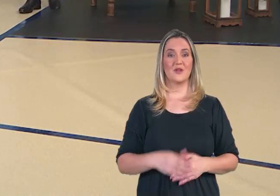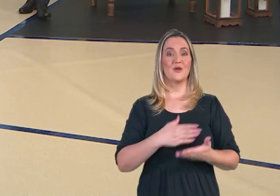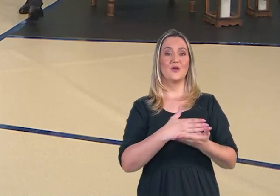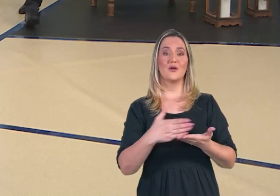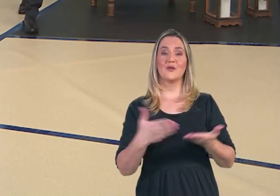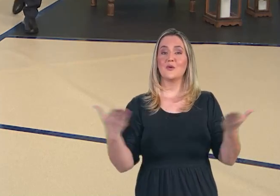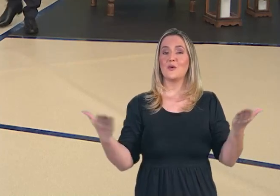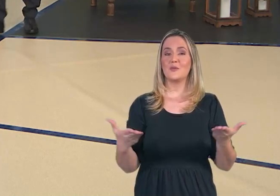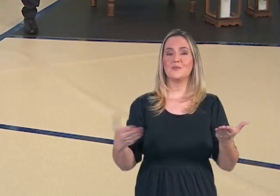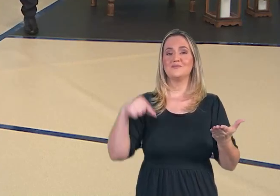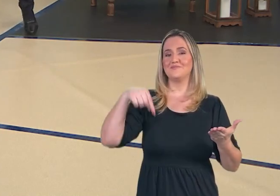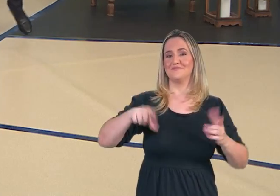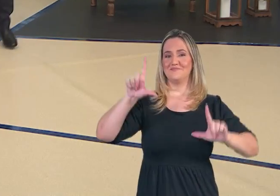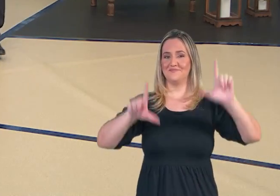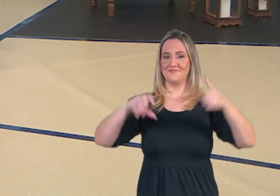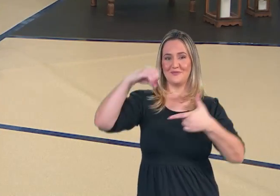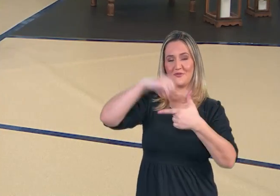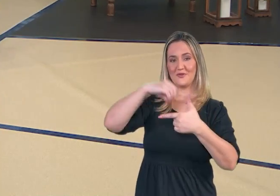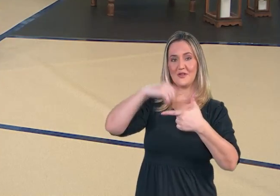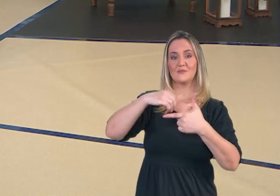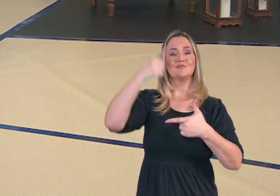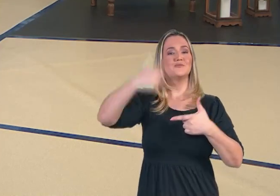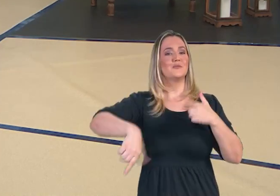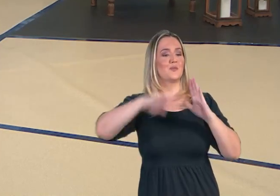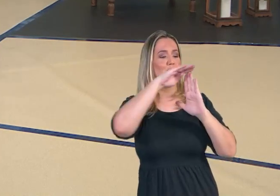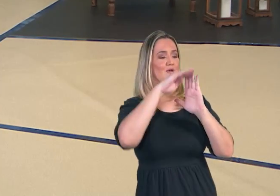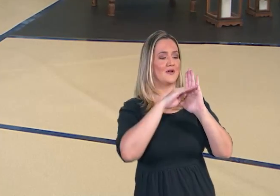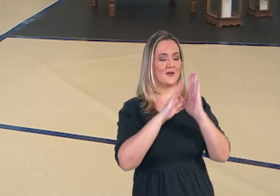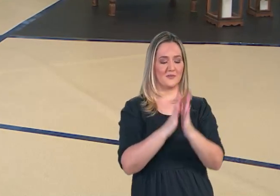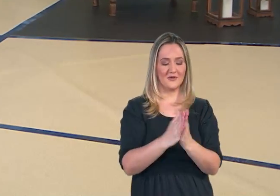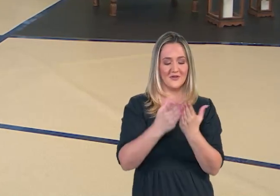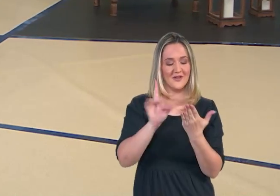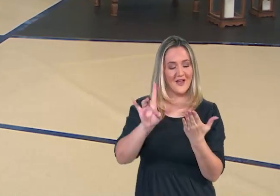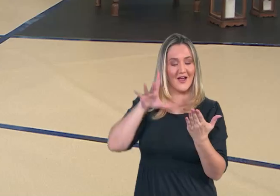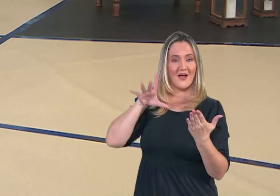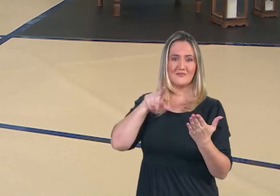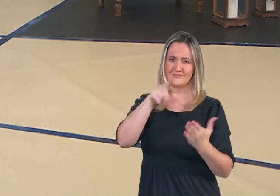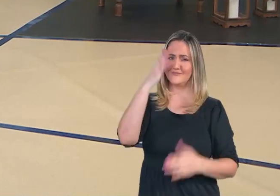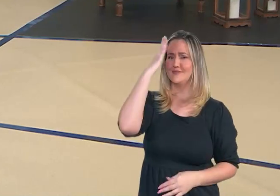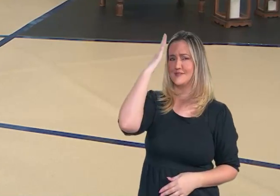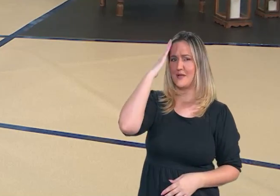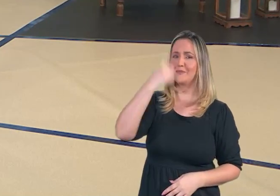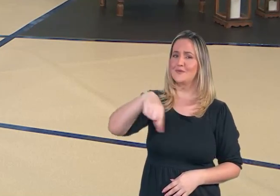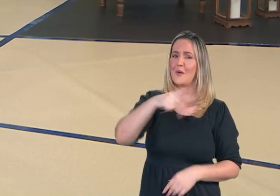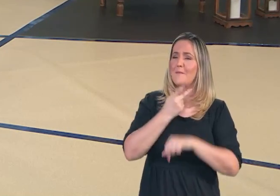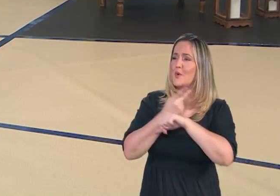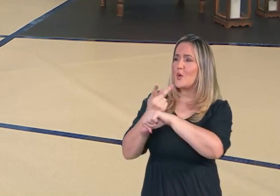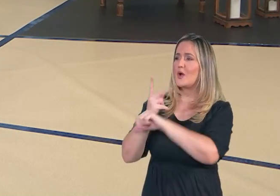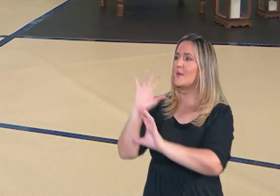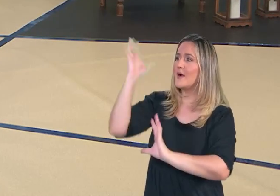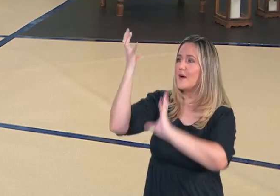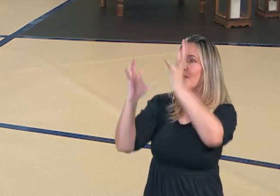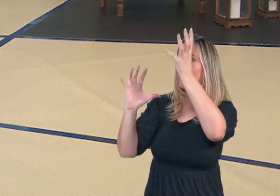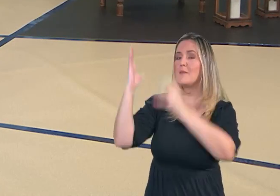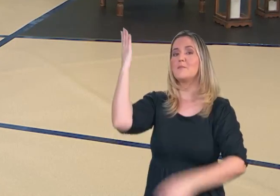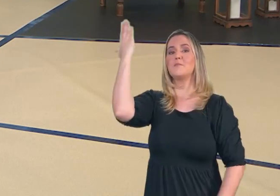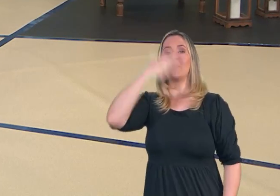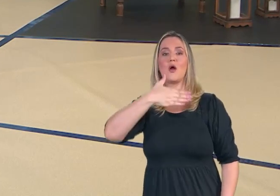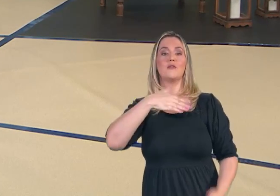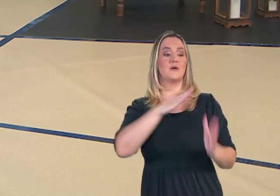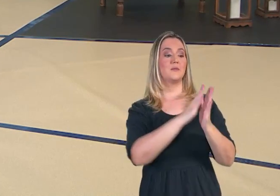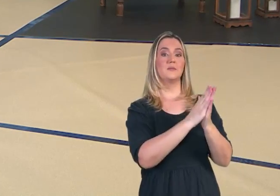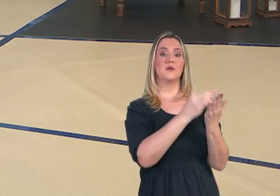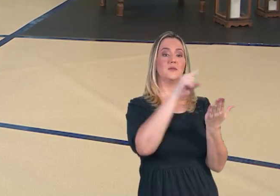Está começando agora pela TV Novo Tempo mais um programa Evidências e você sabe, nós estamos sempre em busca de fatos que comprovem a